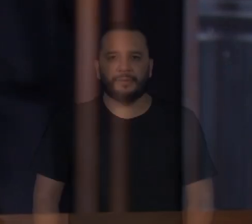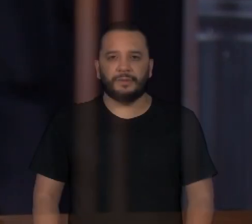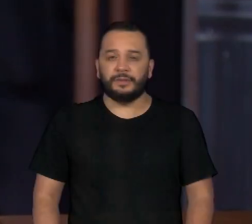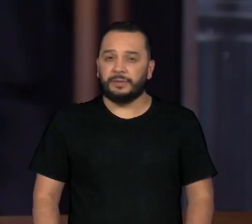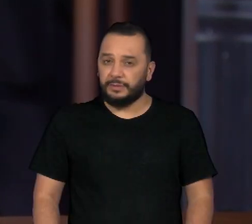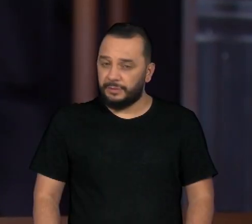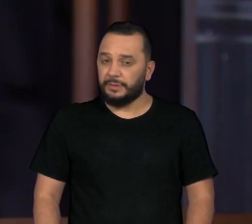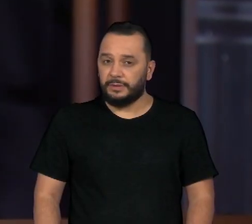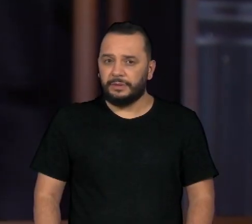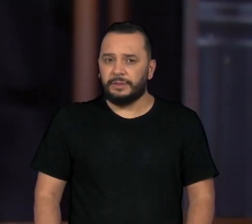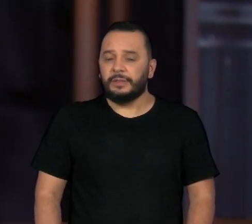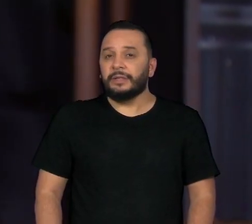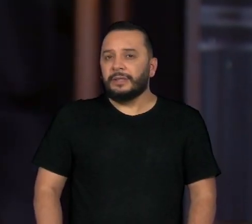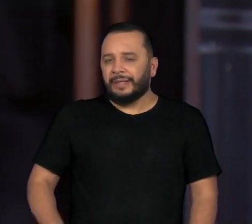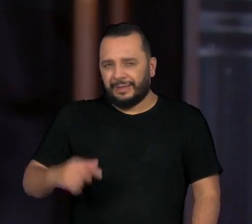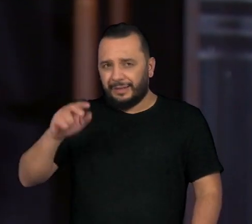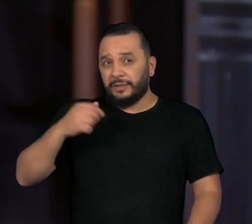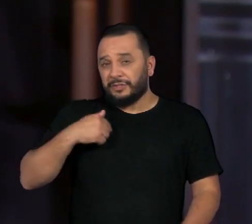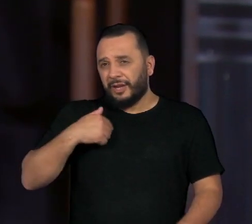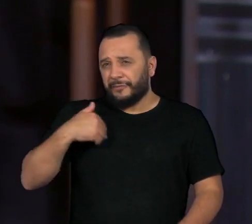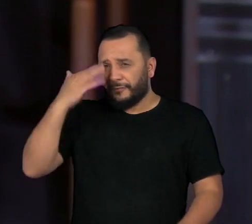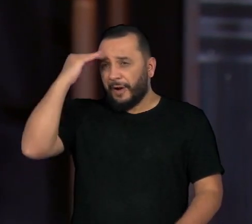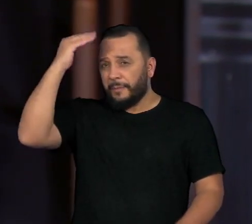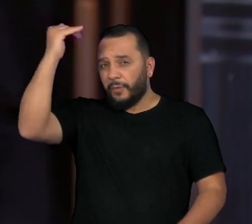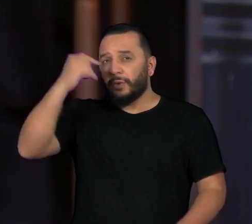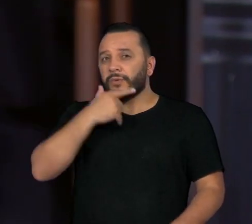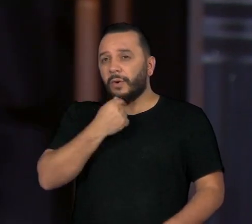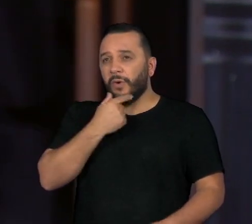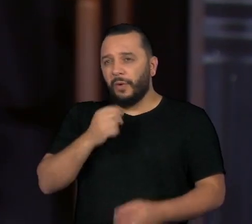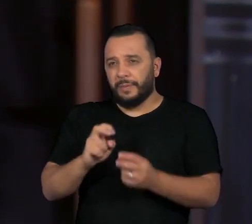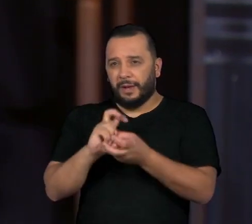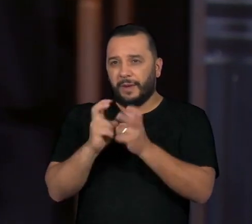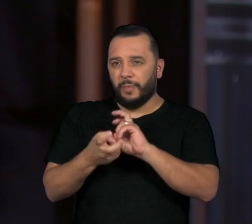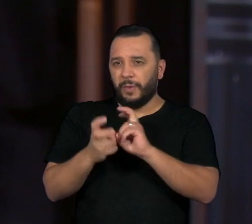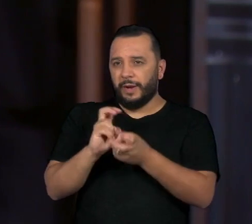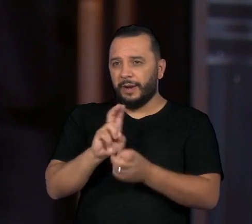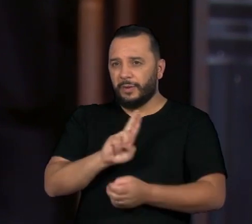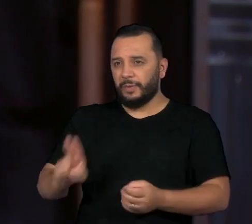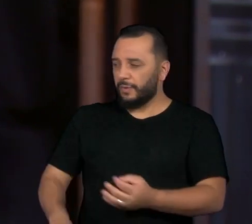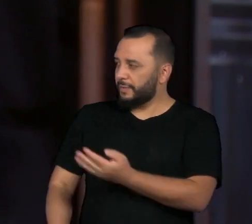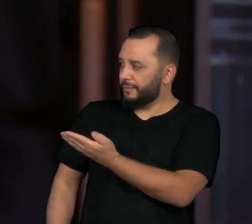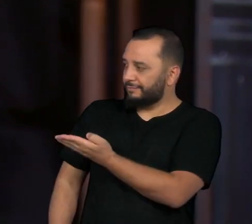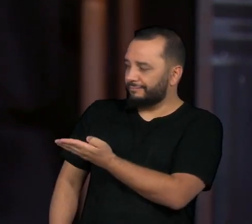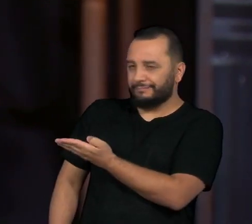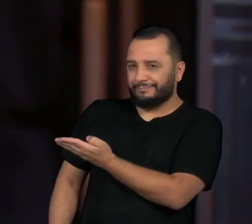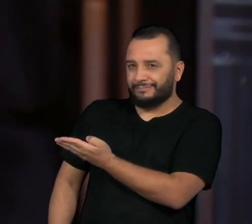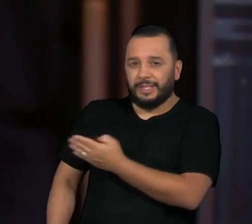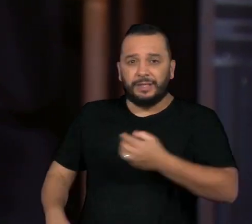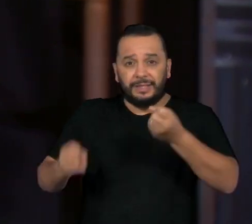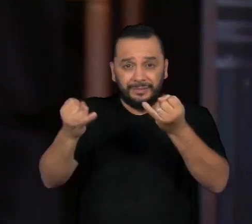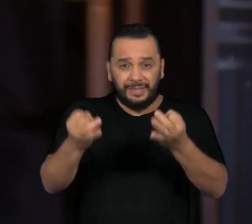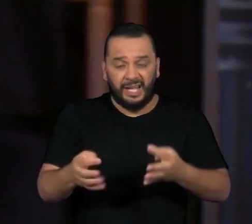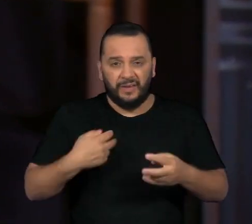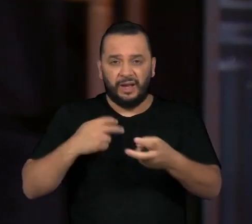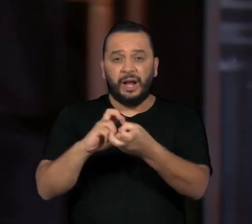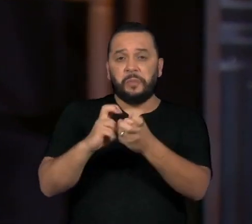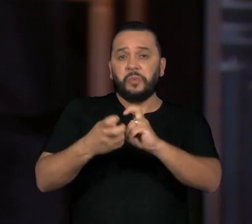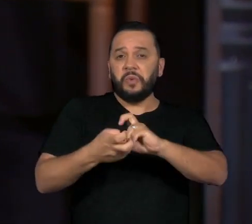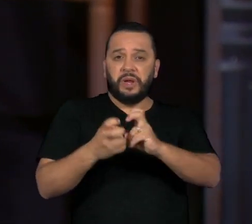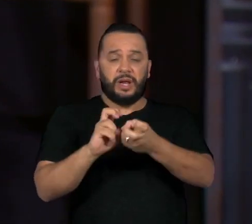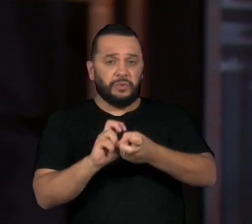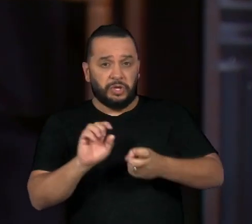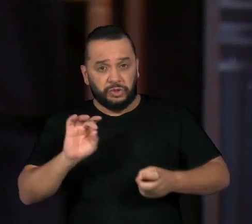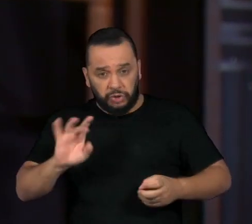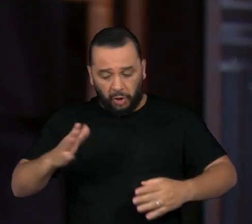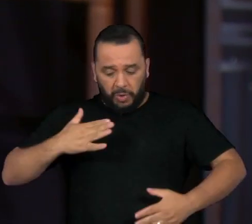Mestre Pastinha, lenda da capoeira, falava assim da sua arte: o capoeirista não é um cara que sabe movimentar o corpo,